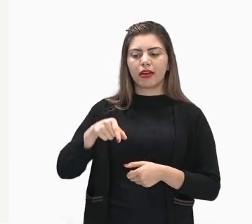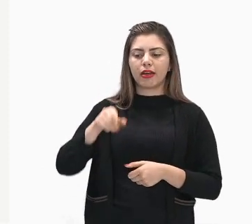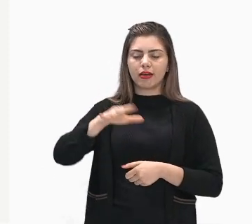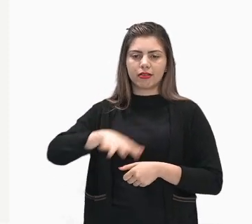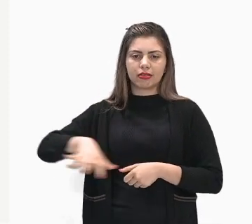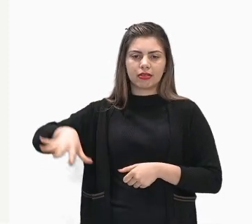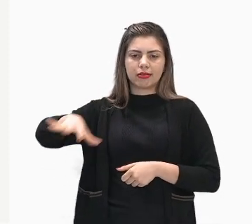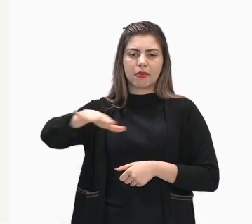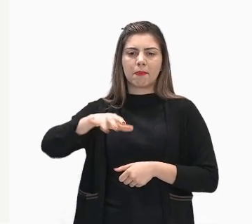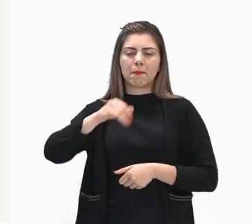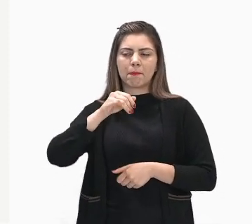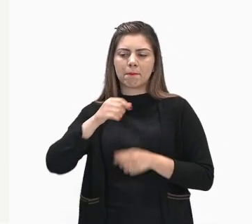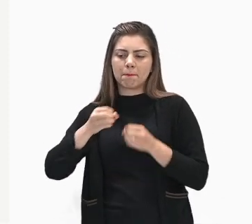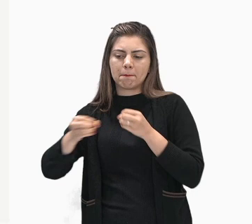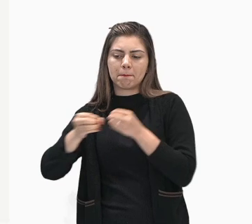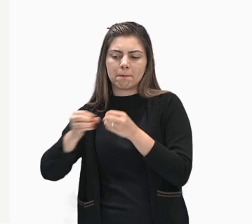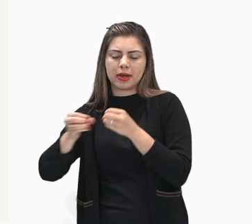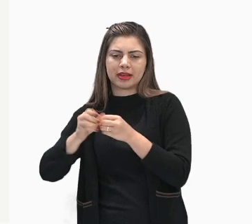da Grécia, né?